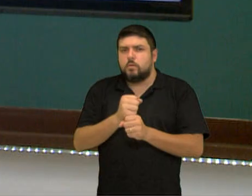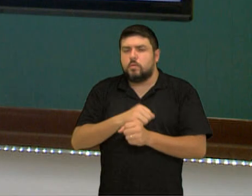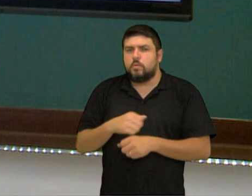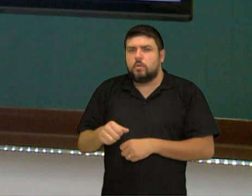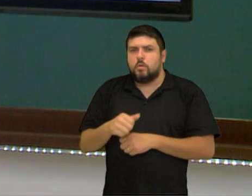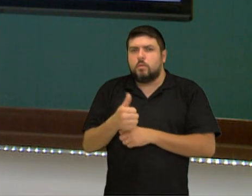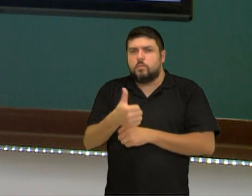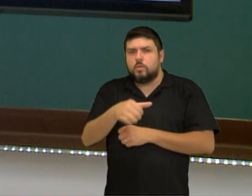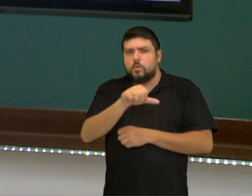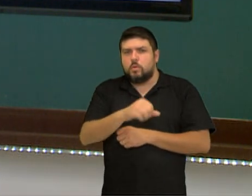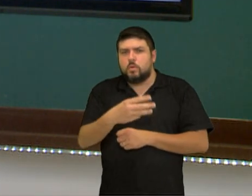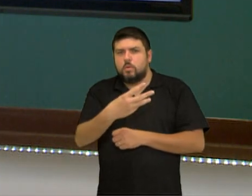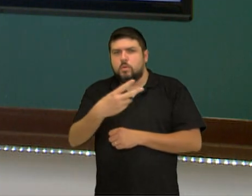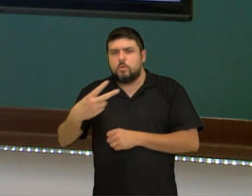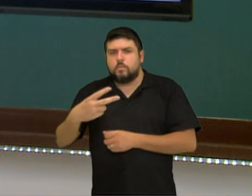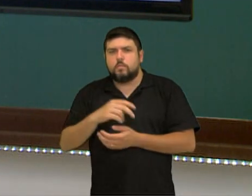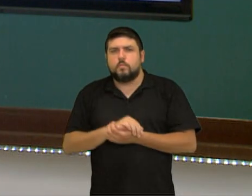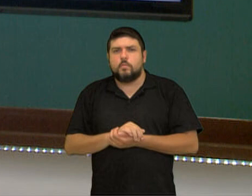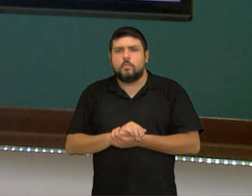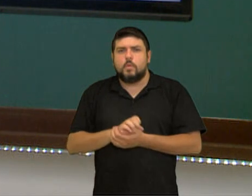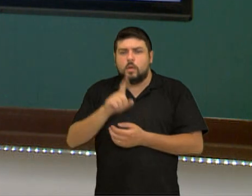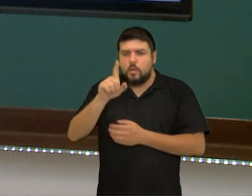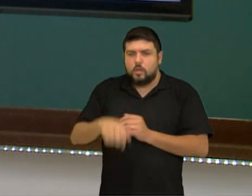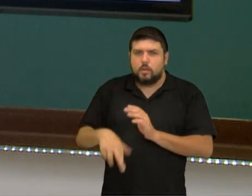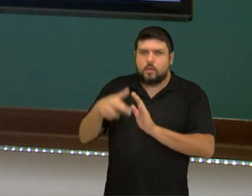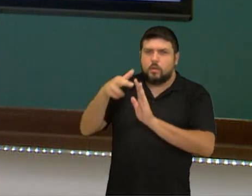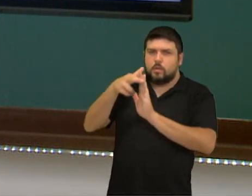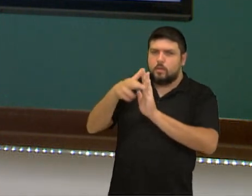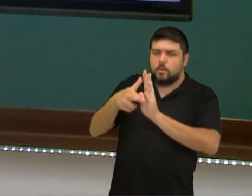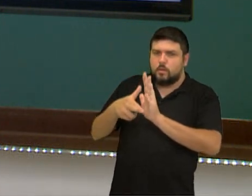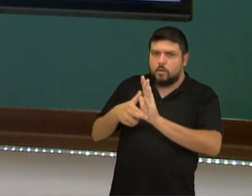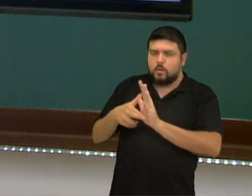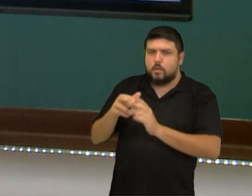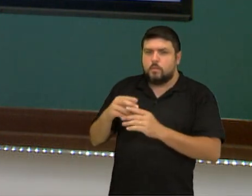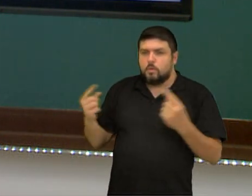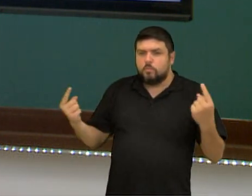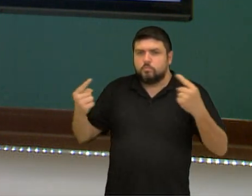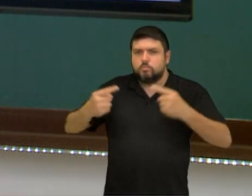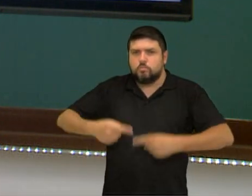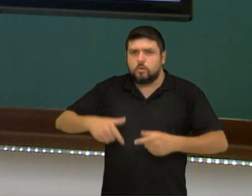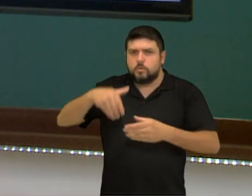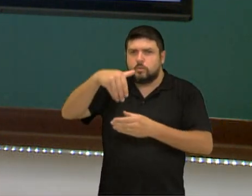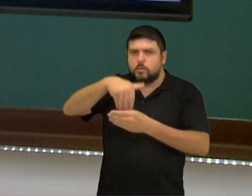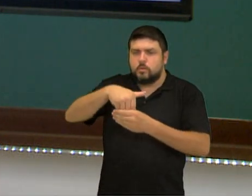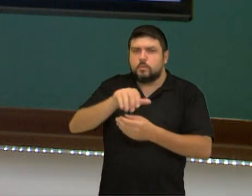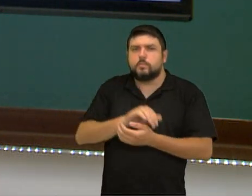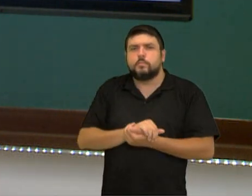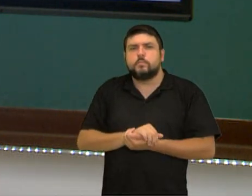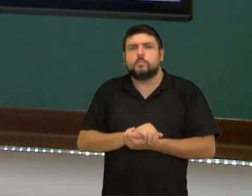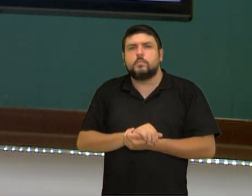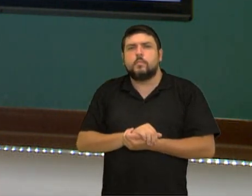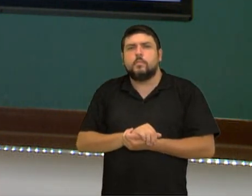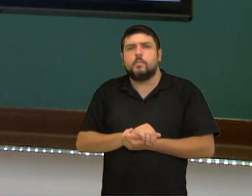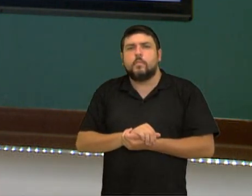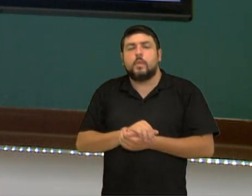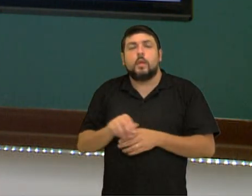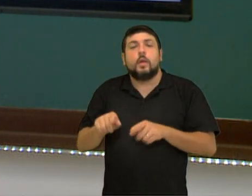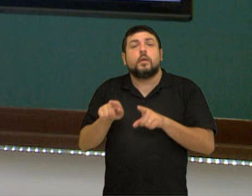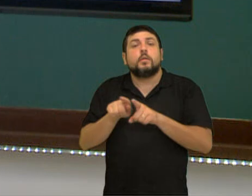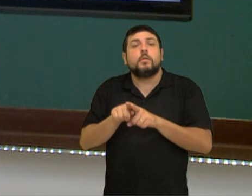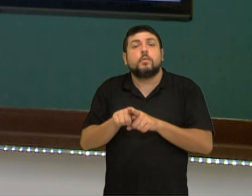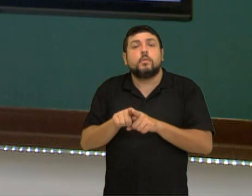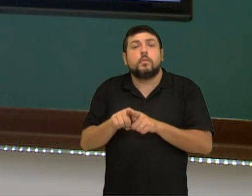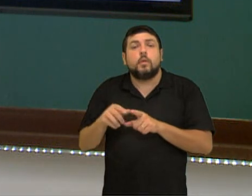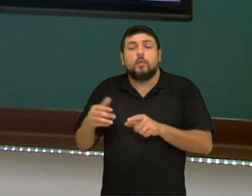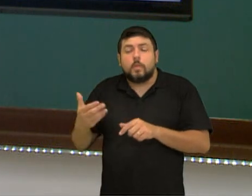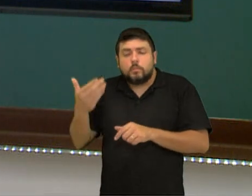1832. Então, novas regras para disputa eleitoral. Entre as novidades, um dos pedidos lá do